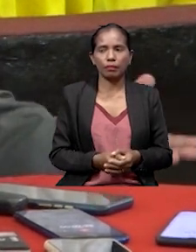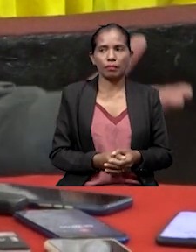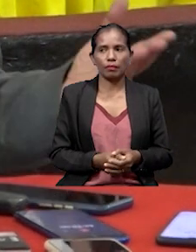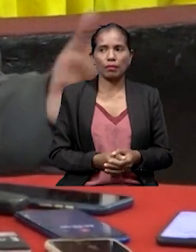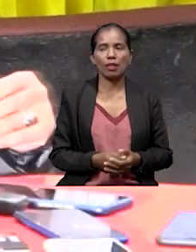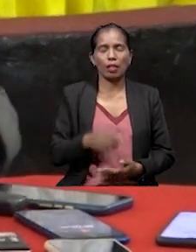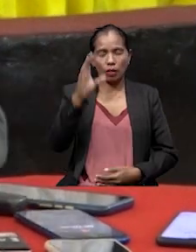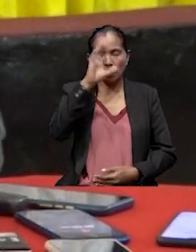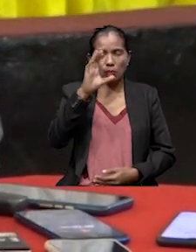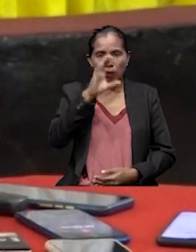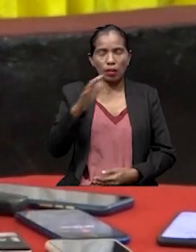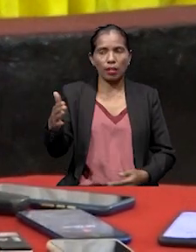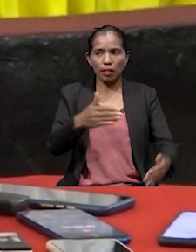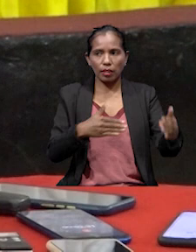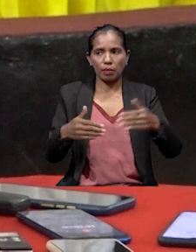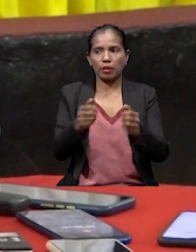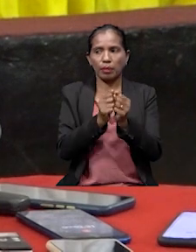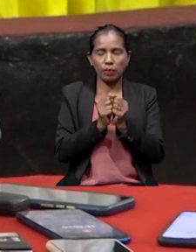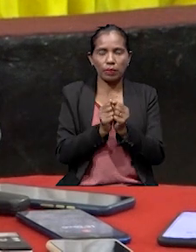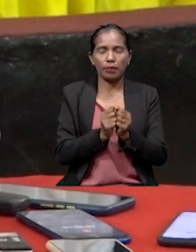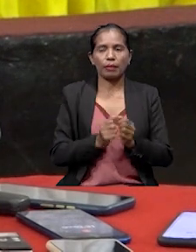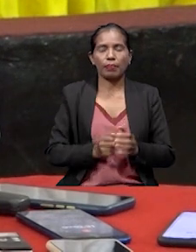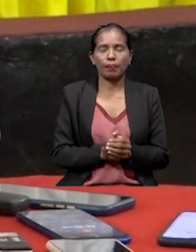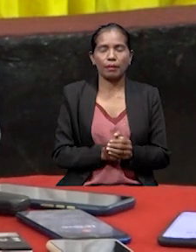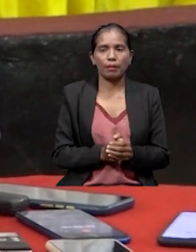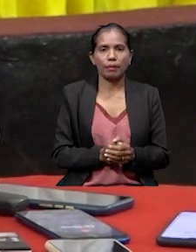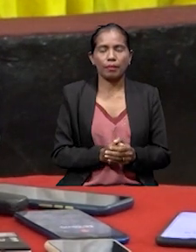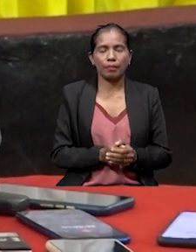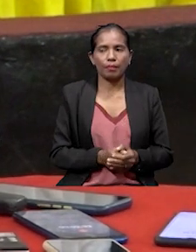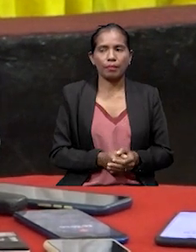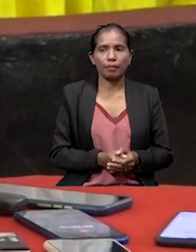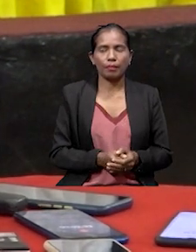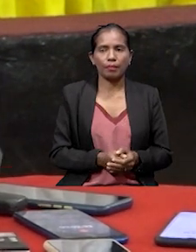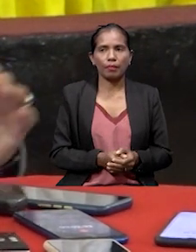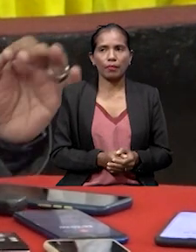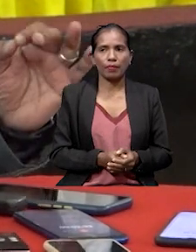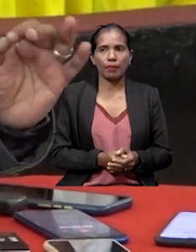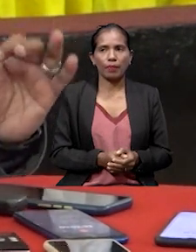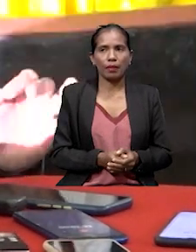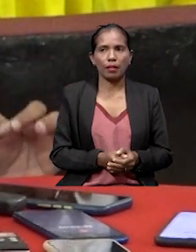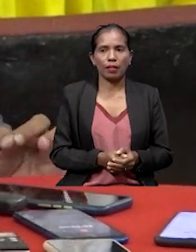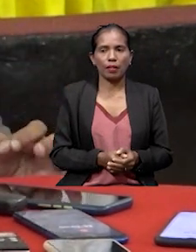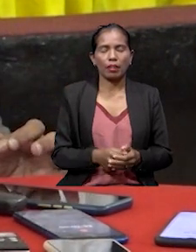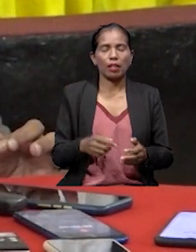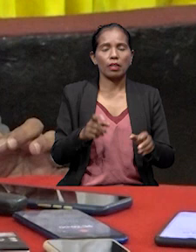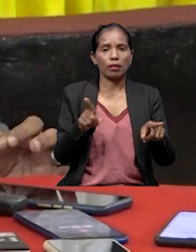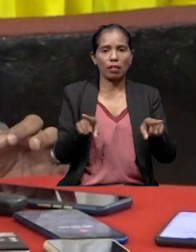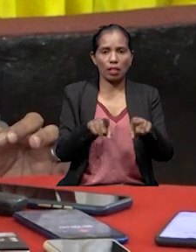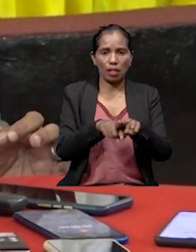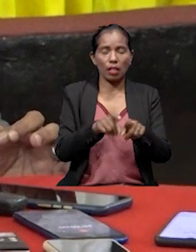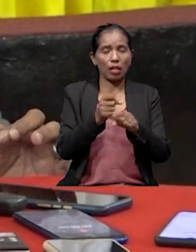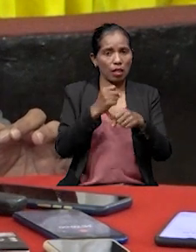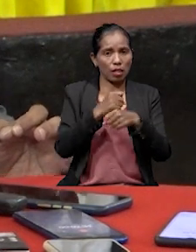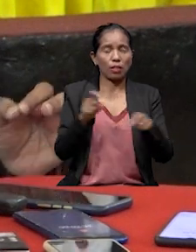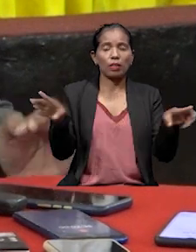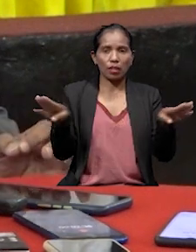busca a livro malo. A livro malo para a tu halo balanço.